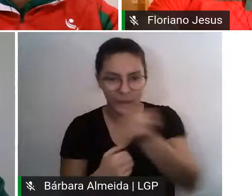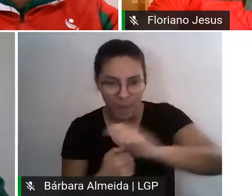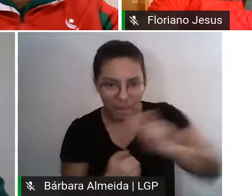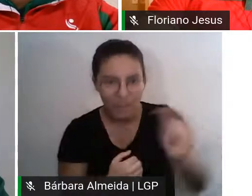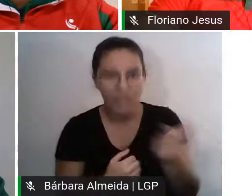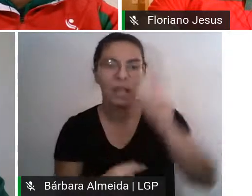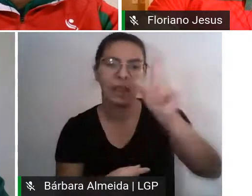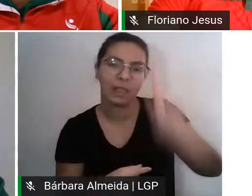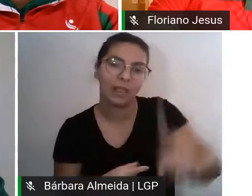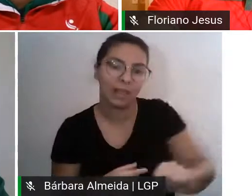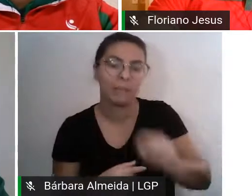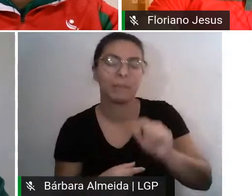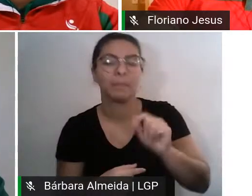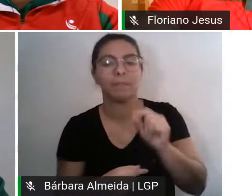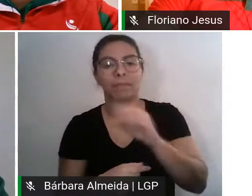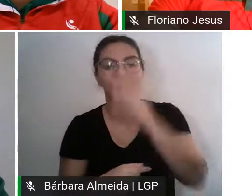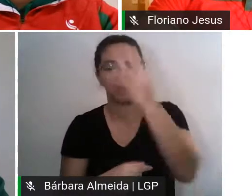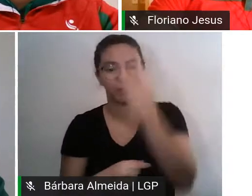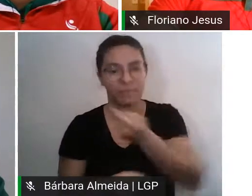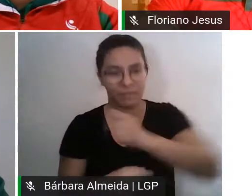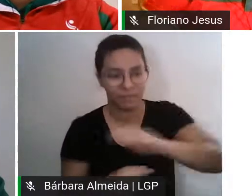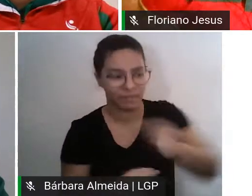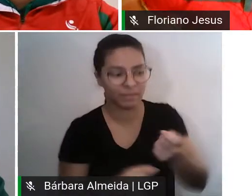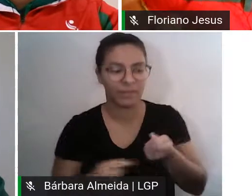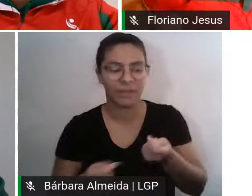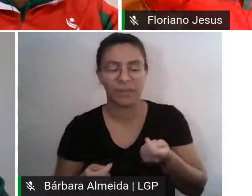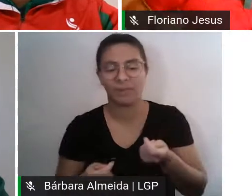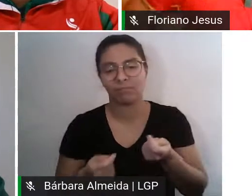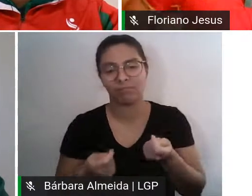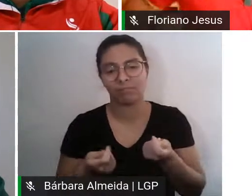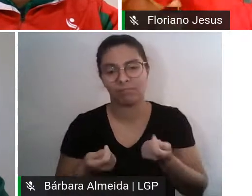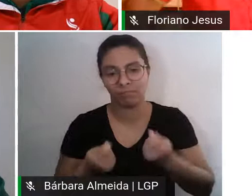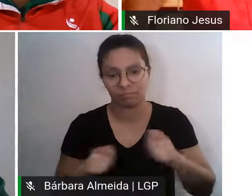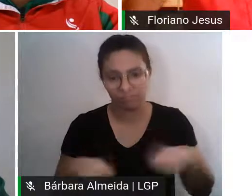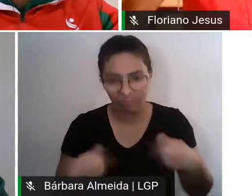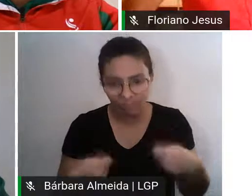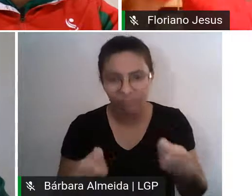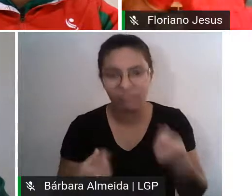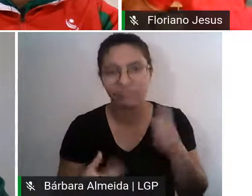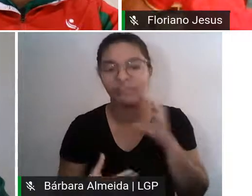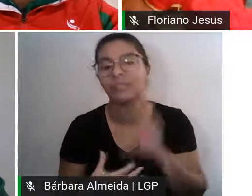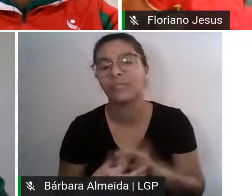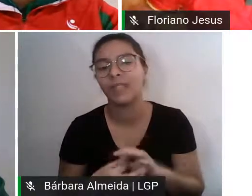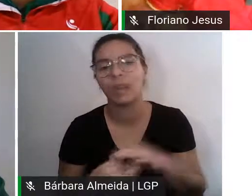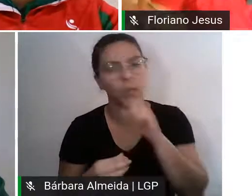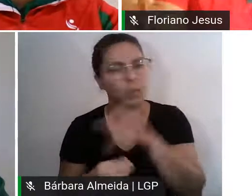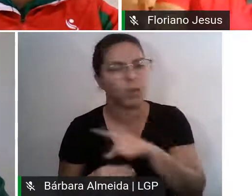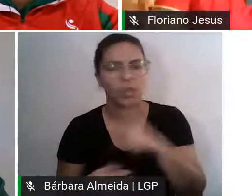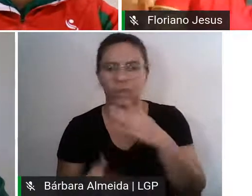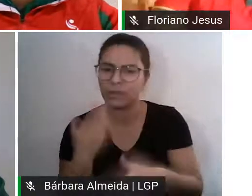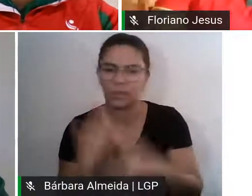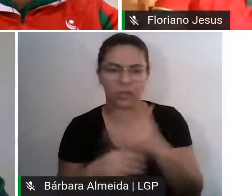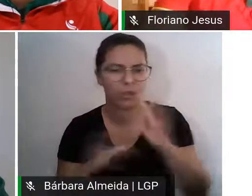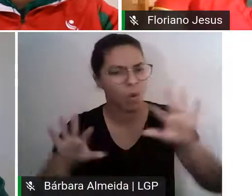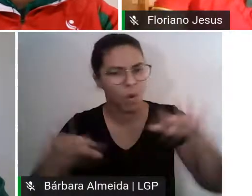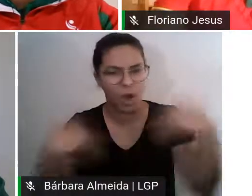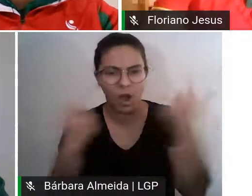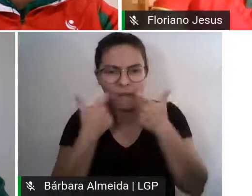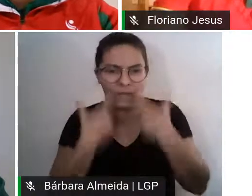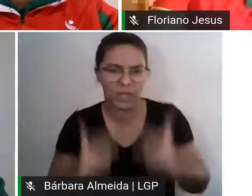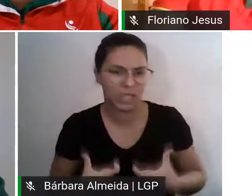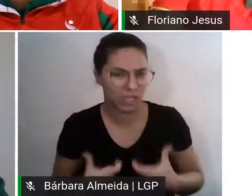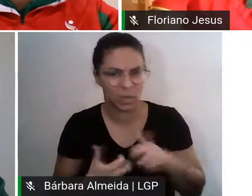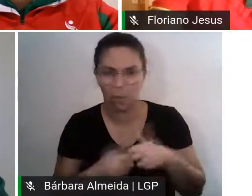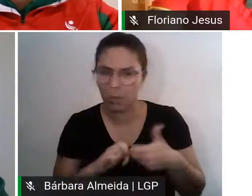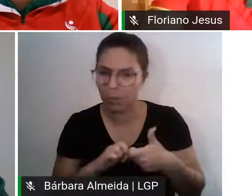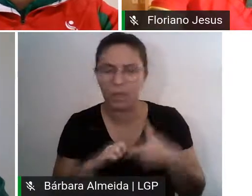para-badminton em particular. É uma modalidade que pode ser praticada por atletas com qualquer tipo de deficiência motora, estamos